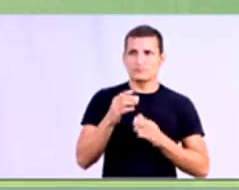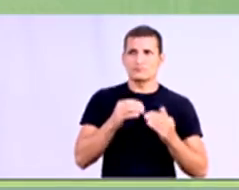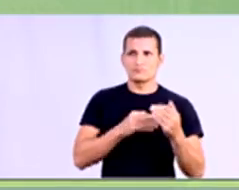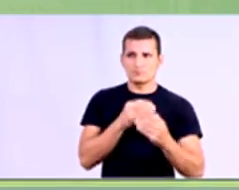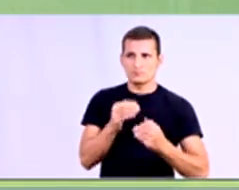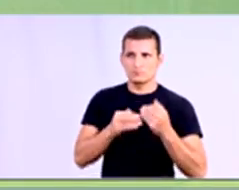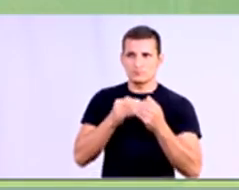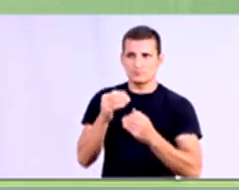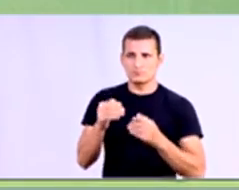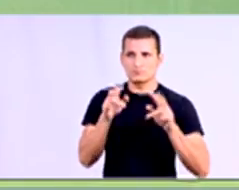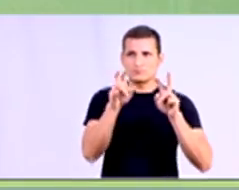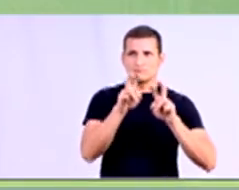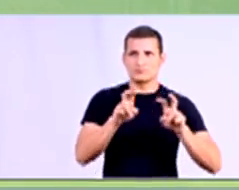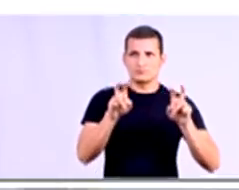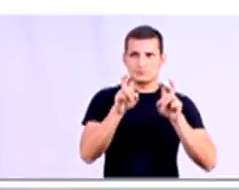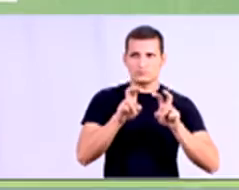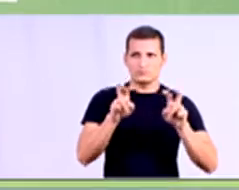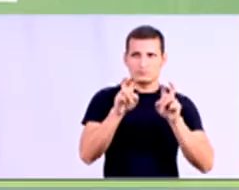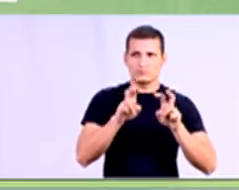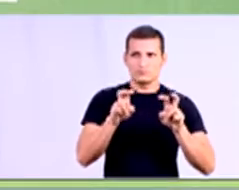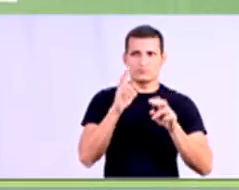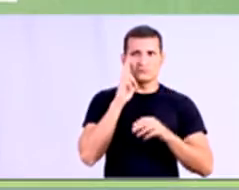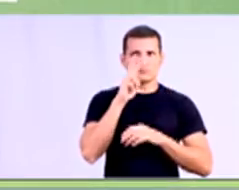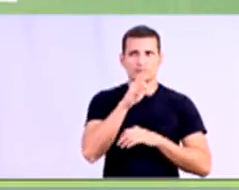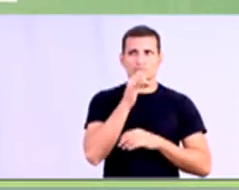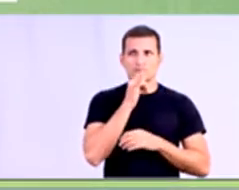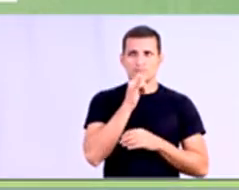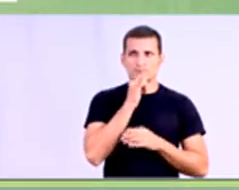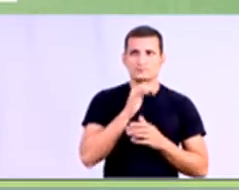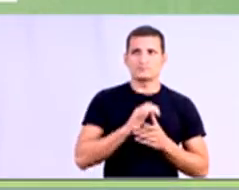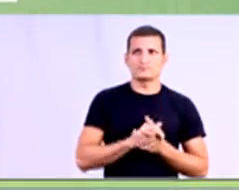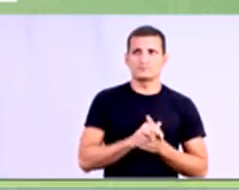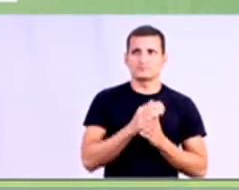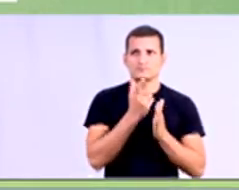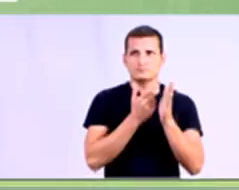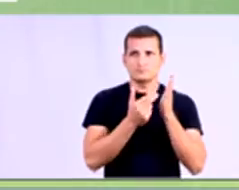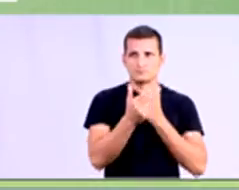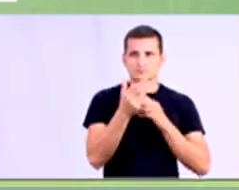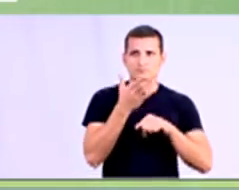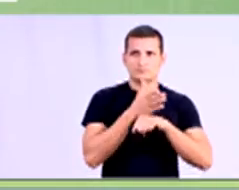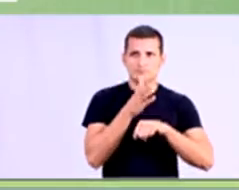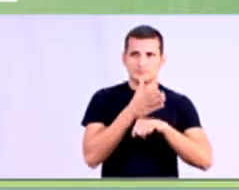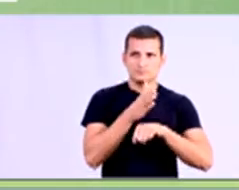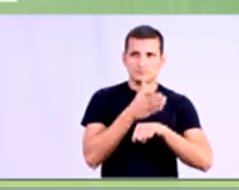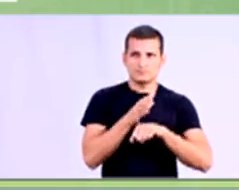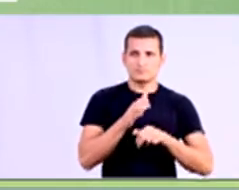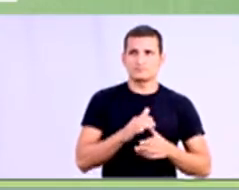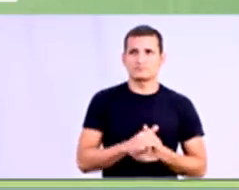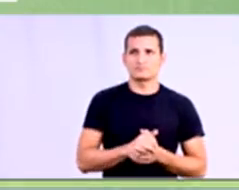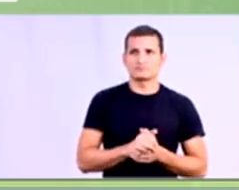processo computacional. Vamos ver um exemplo aqui. Diagrama de atividade.